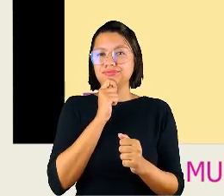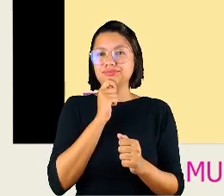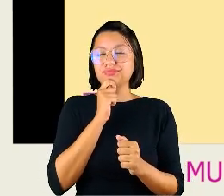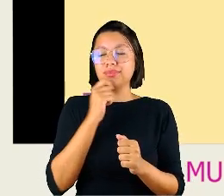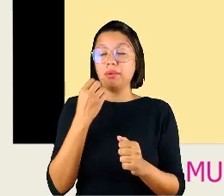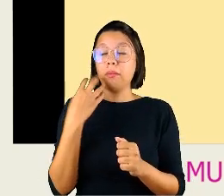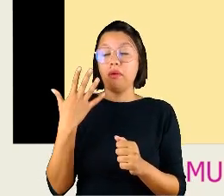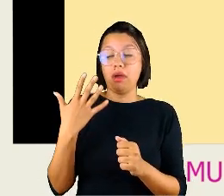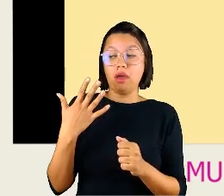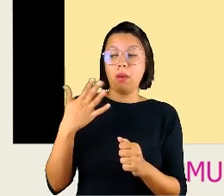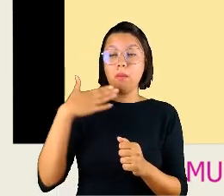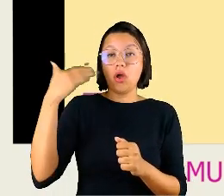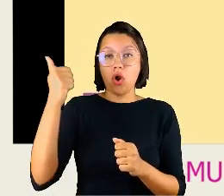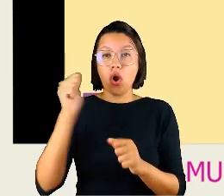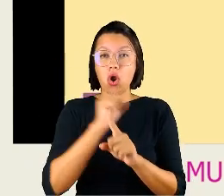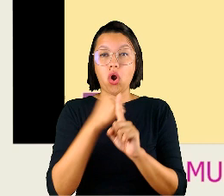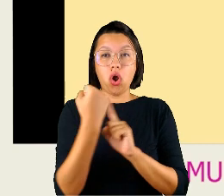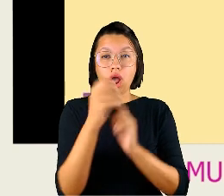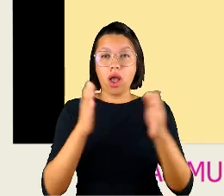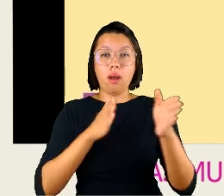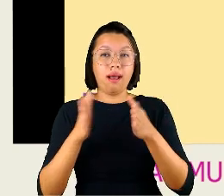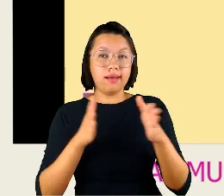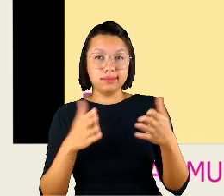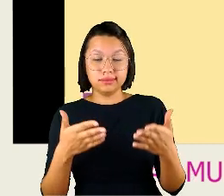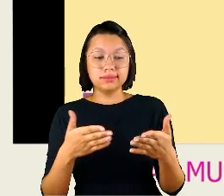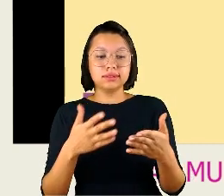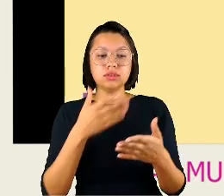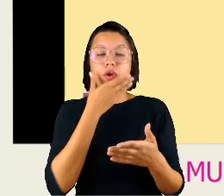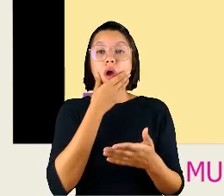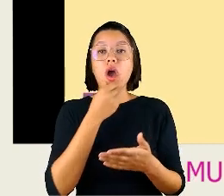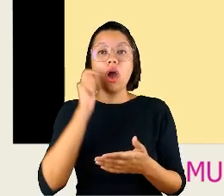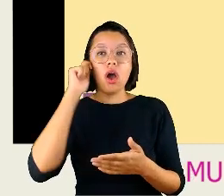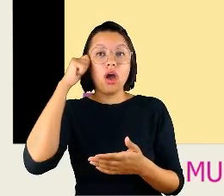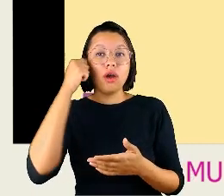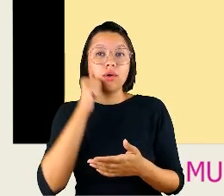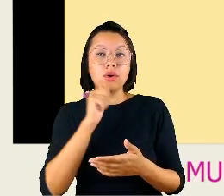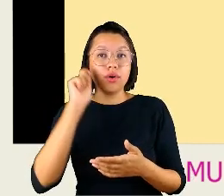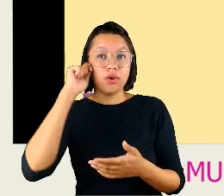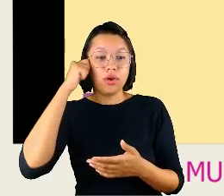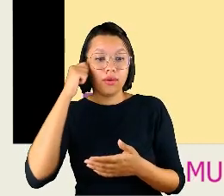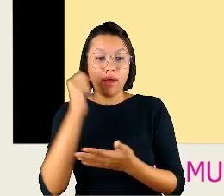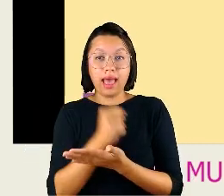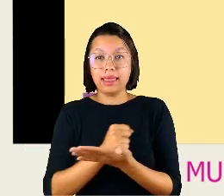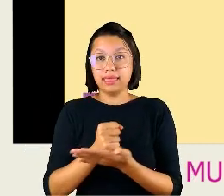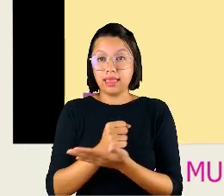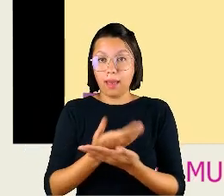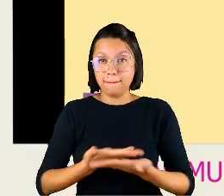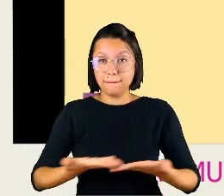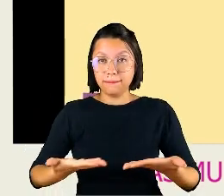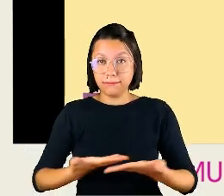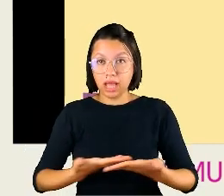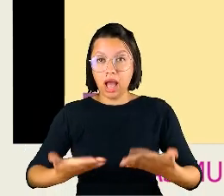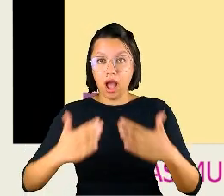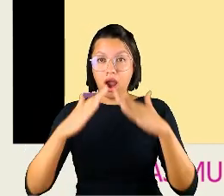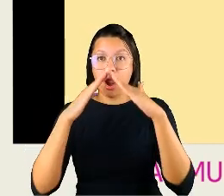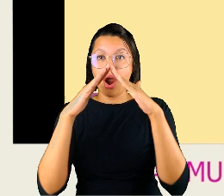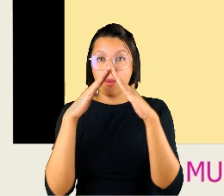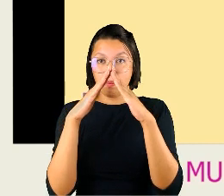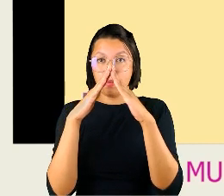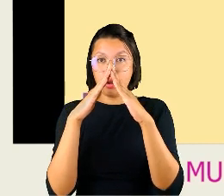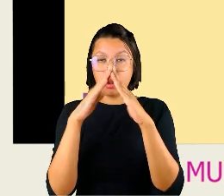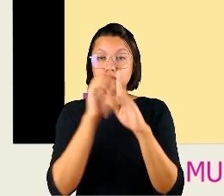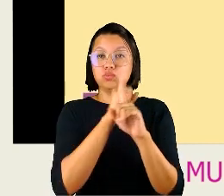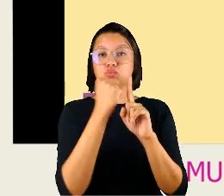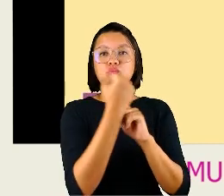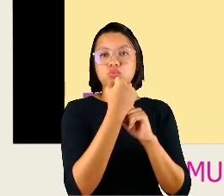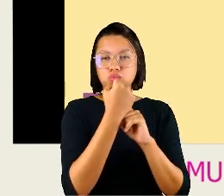sociais e acesso, e homens negros e mulheres negras na base dessa pirâmide social